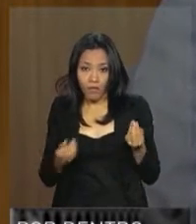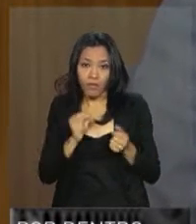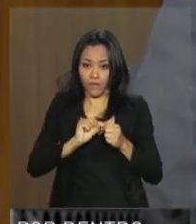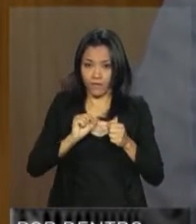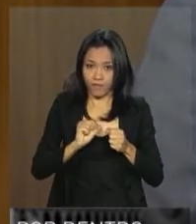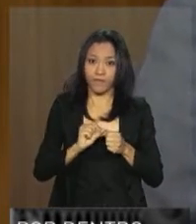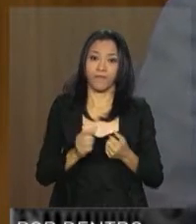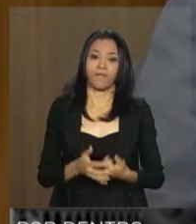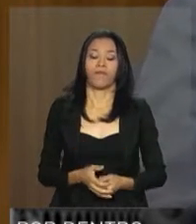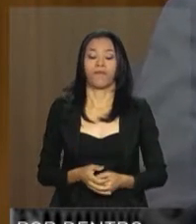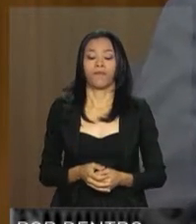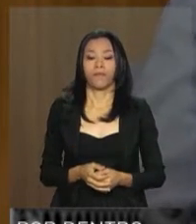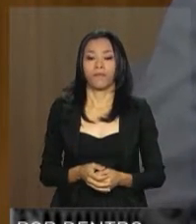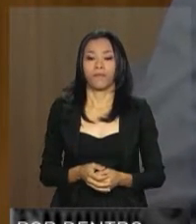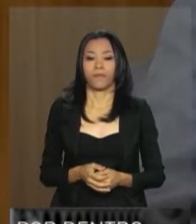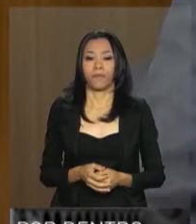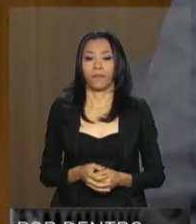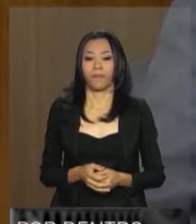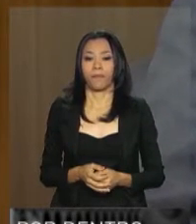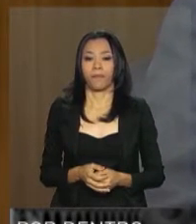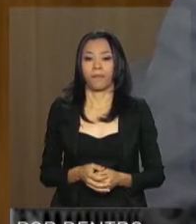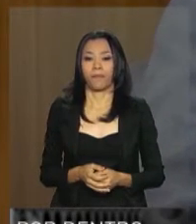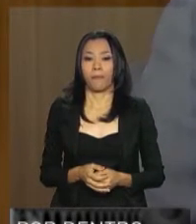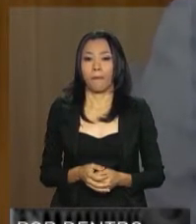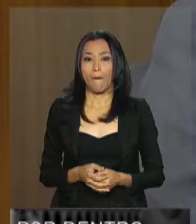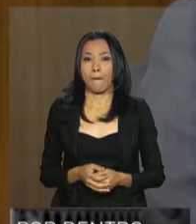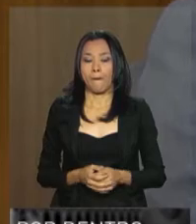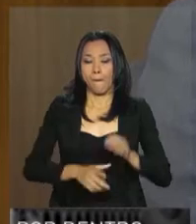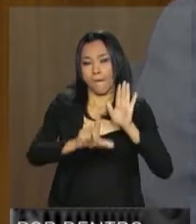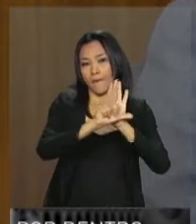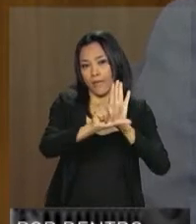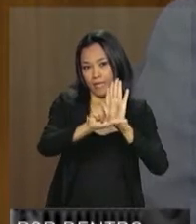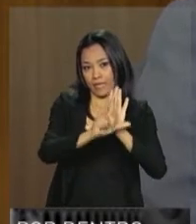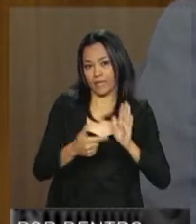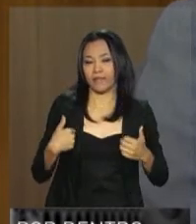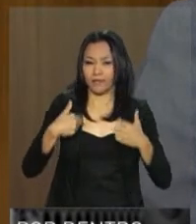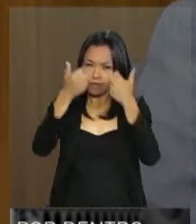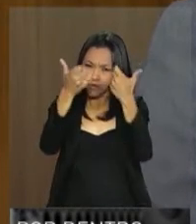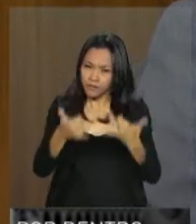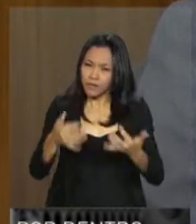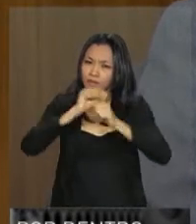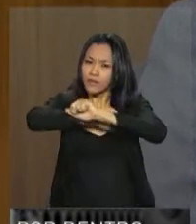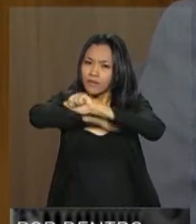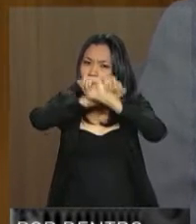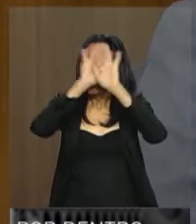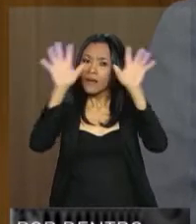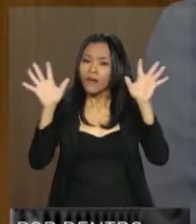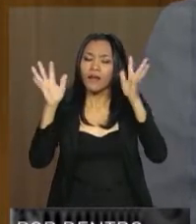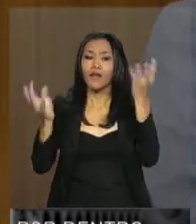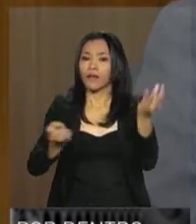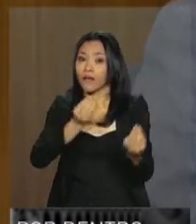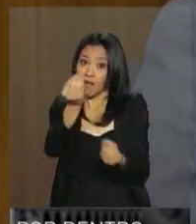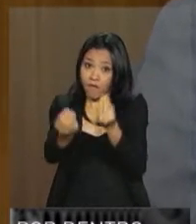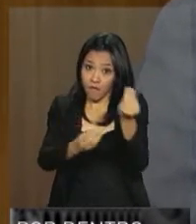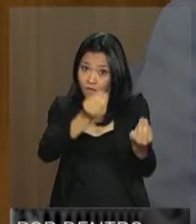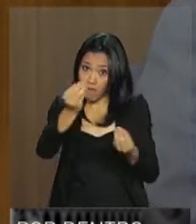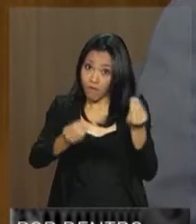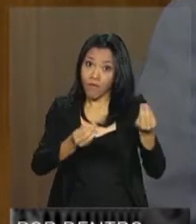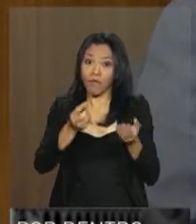a a lei ela especifica de forma muito clara como se dará essa contribuição